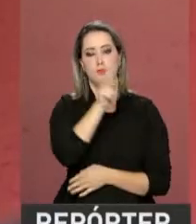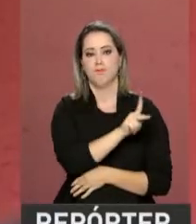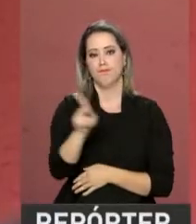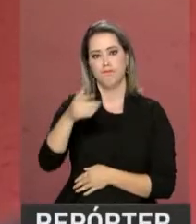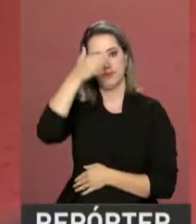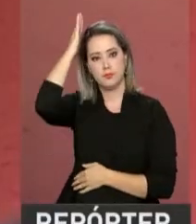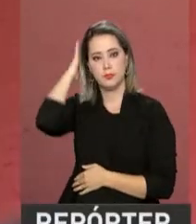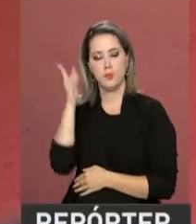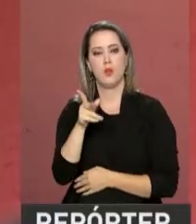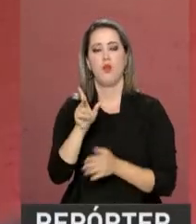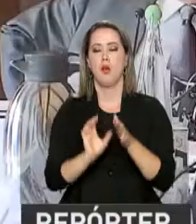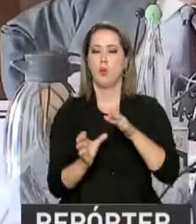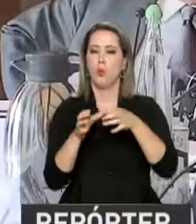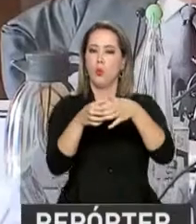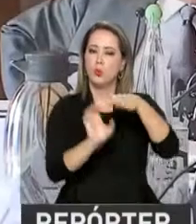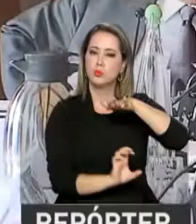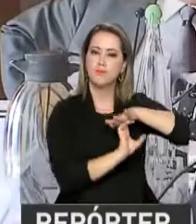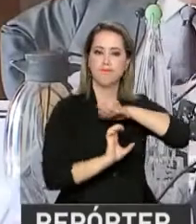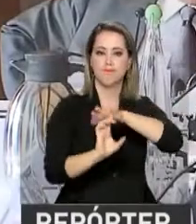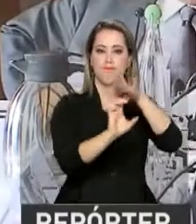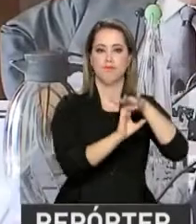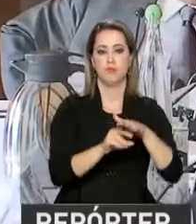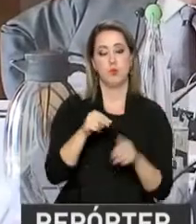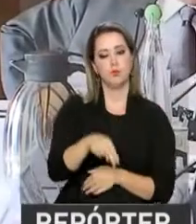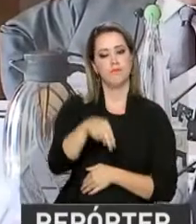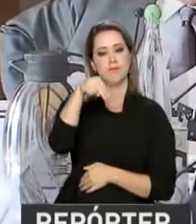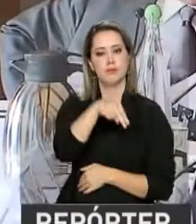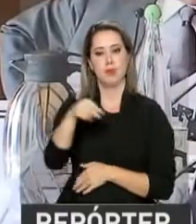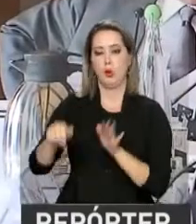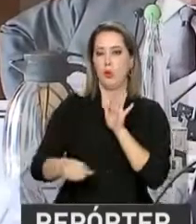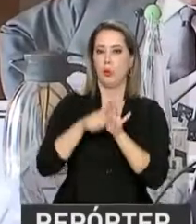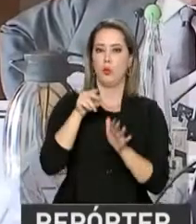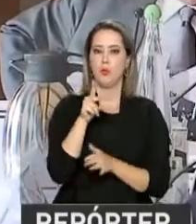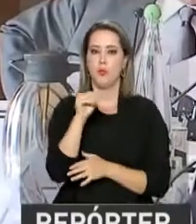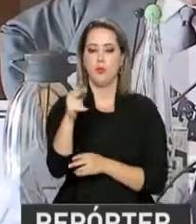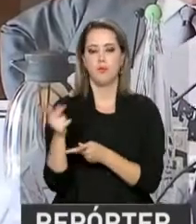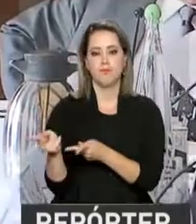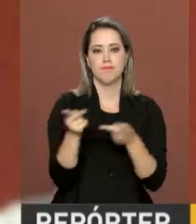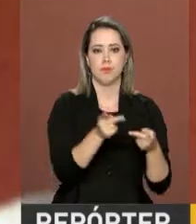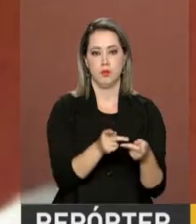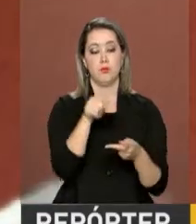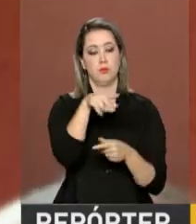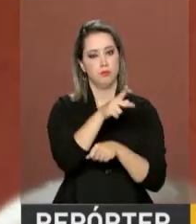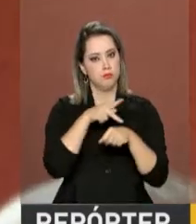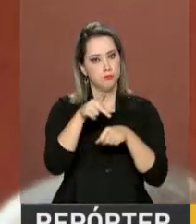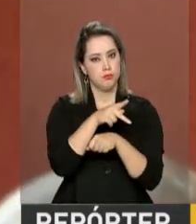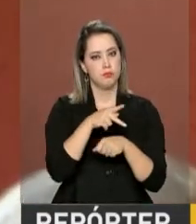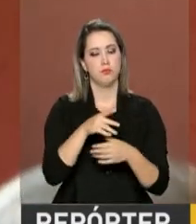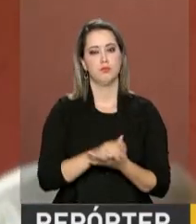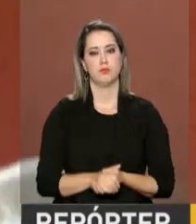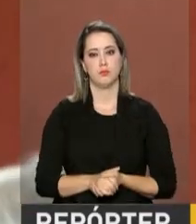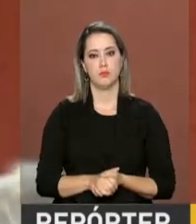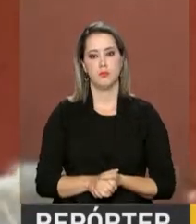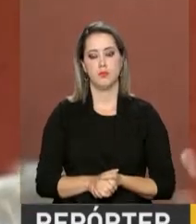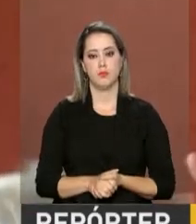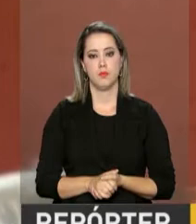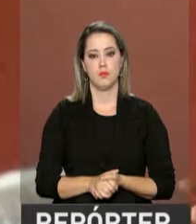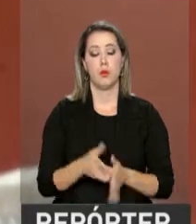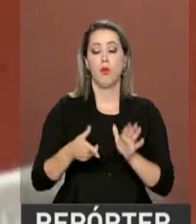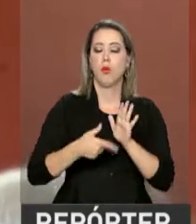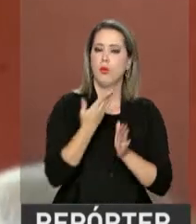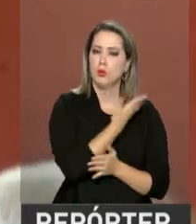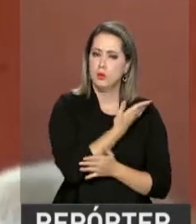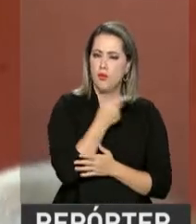empresários noruegueses no primeiro dia da visita oficial ao país antes de mais nada o brasil